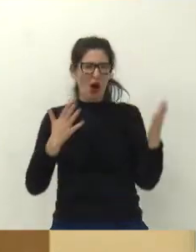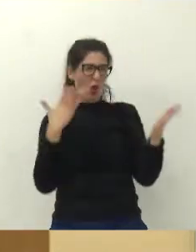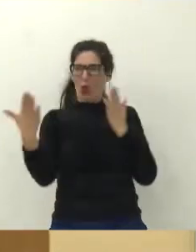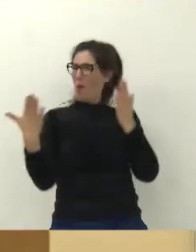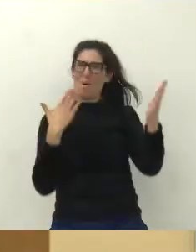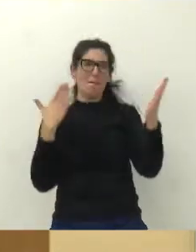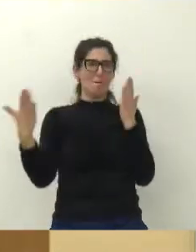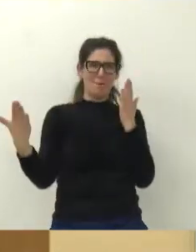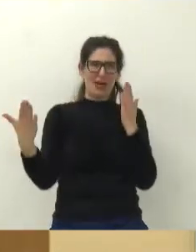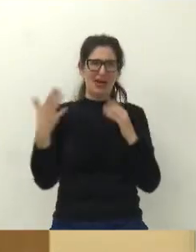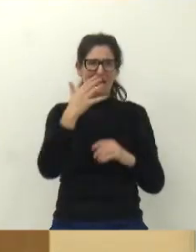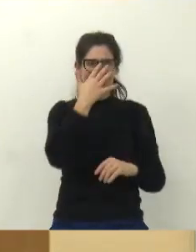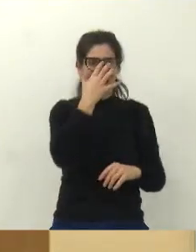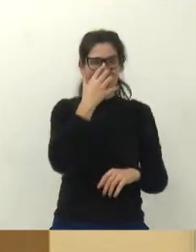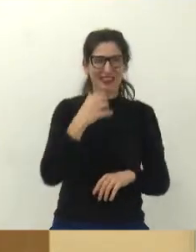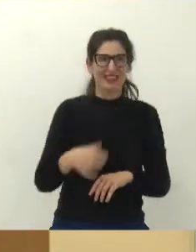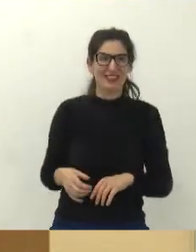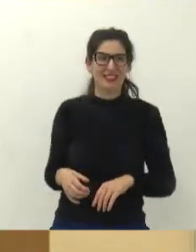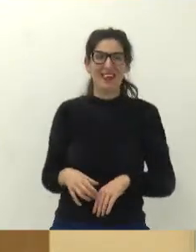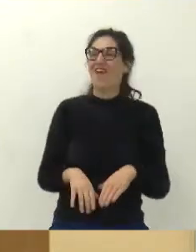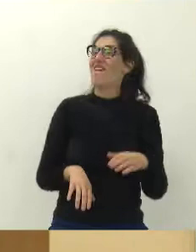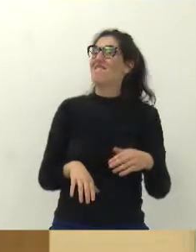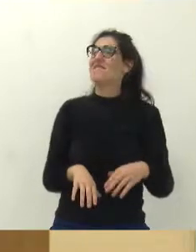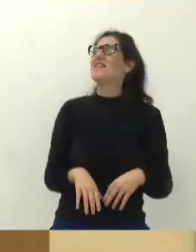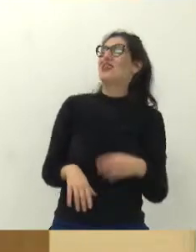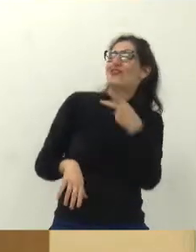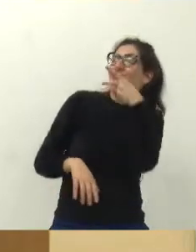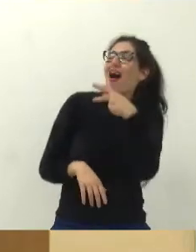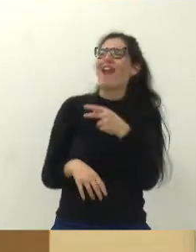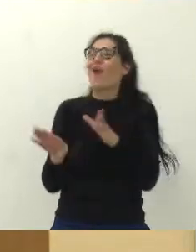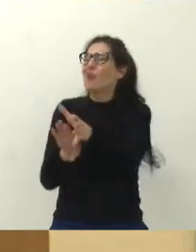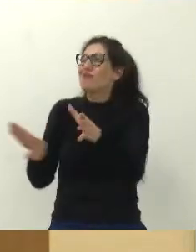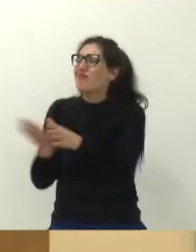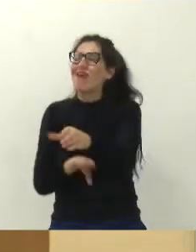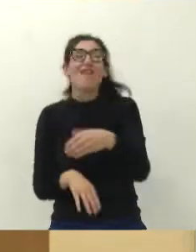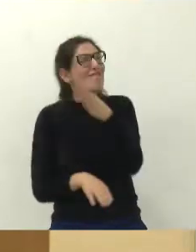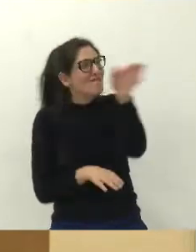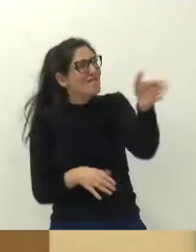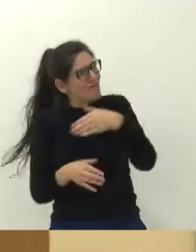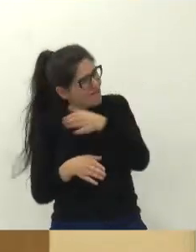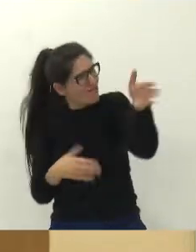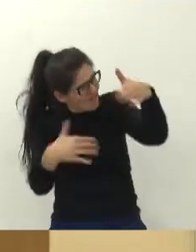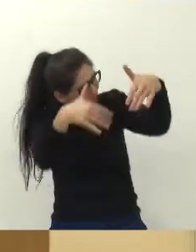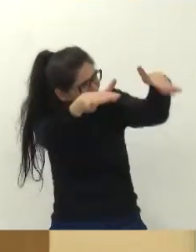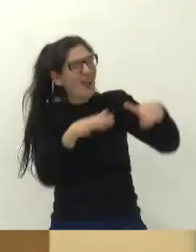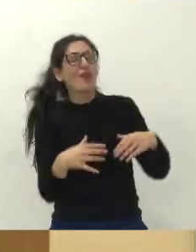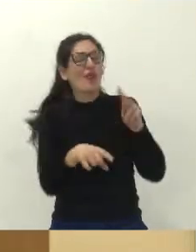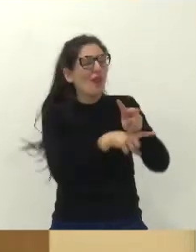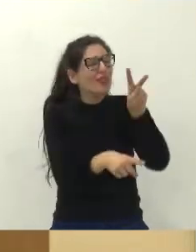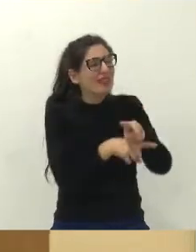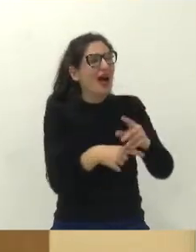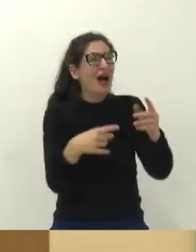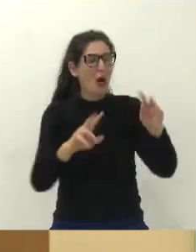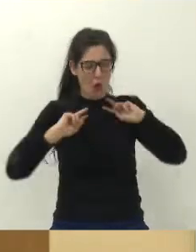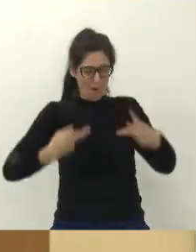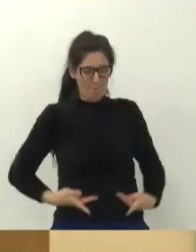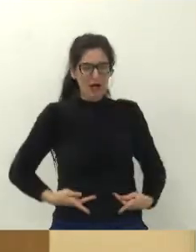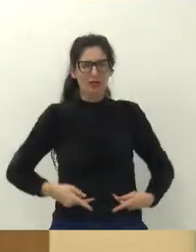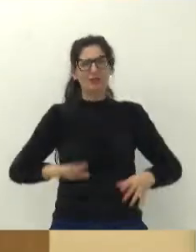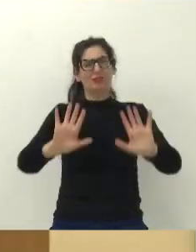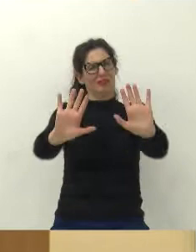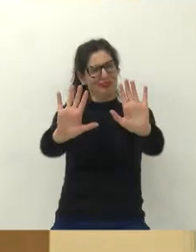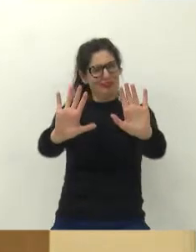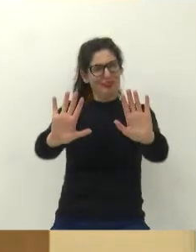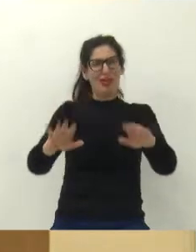pessoas, né? O Sônia vai cuidar das pessoas também, né? Uma coisa não anula a outra. Nós temos que lutar por todos,